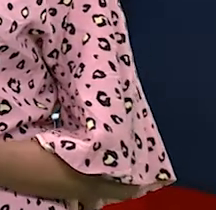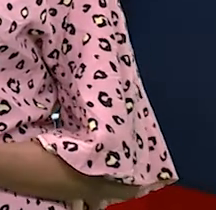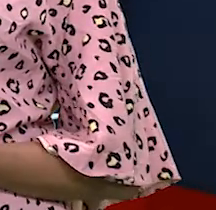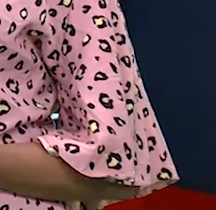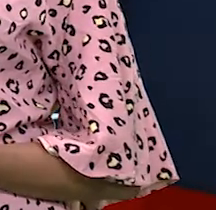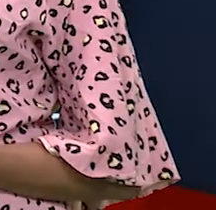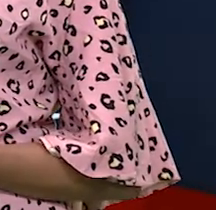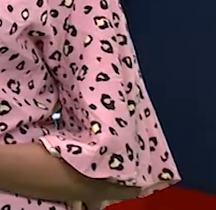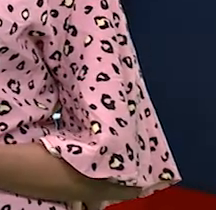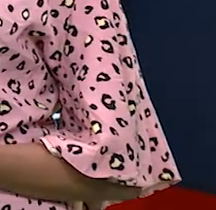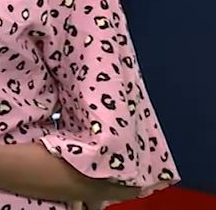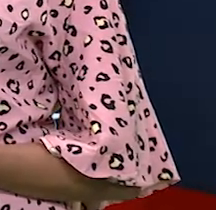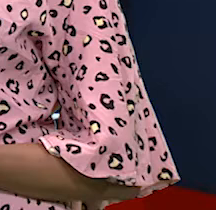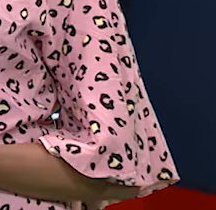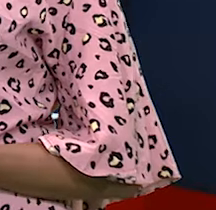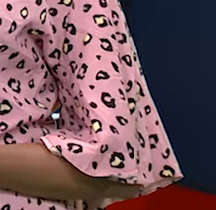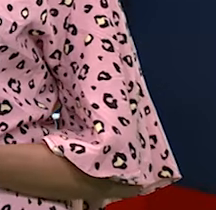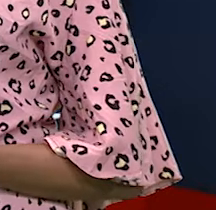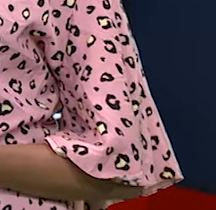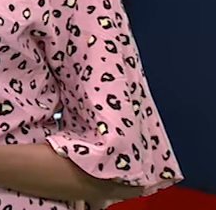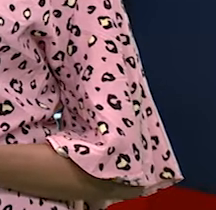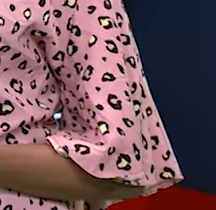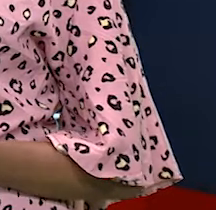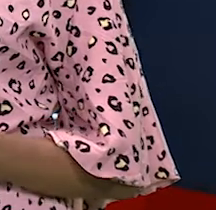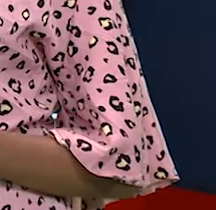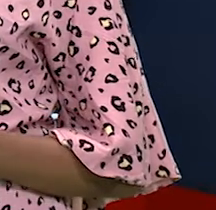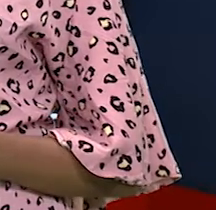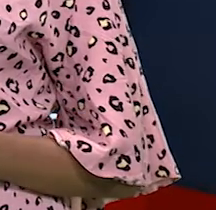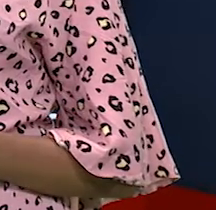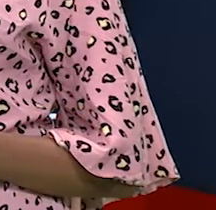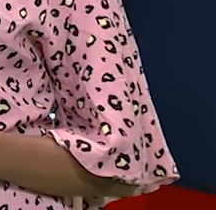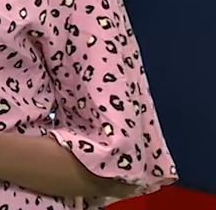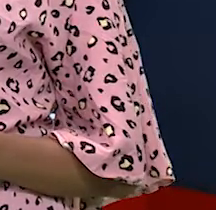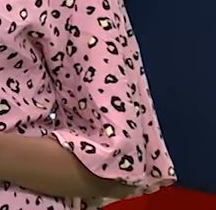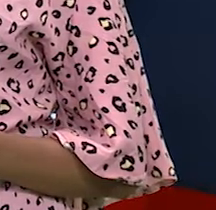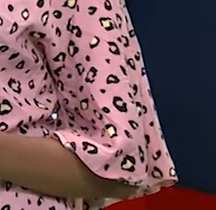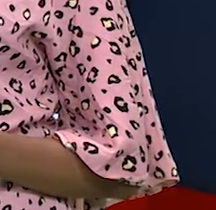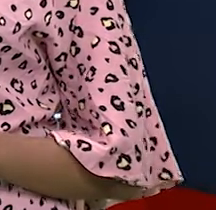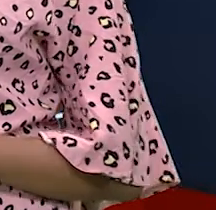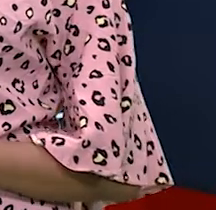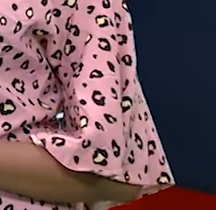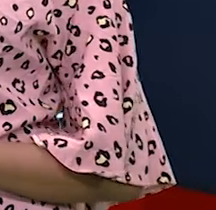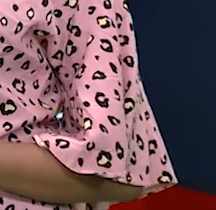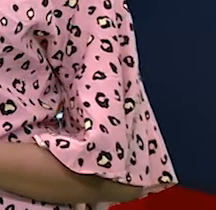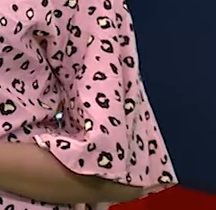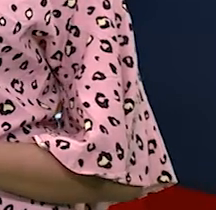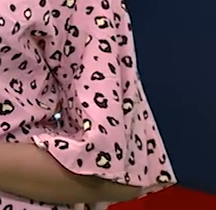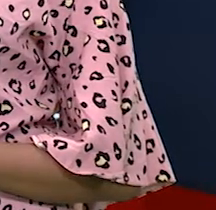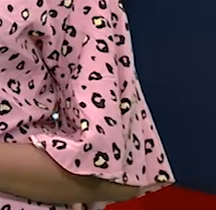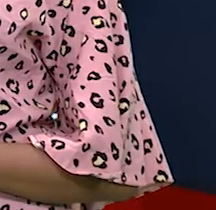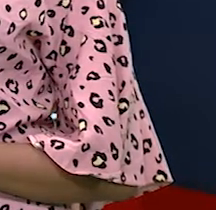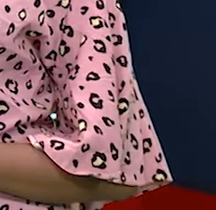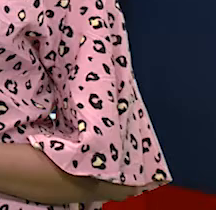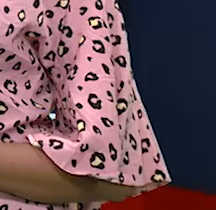em casa a recolha de material biológico para análise à doença Covid-19. Está em estudo a hospitalização domiciliária